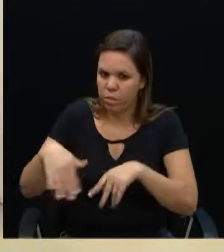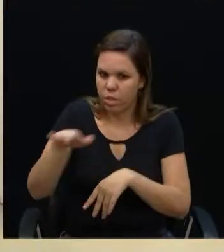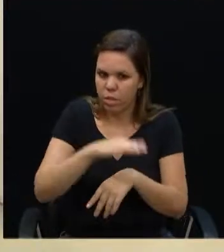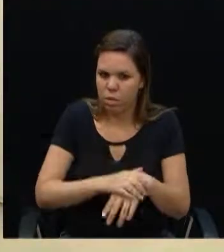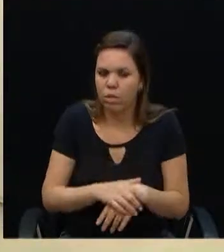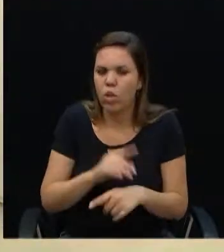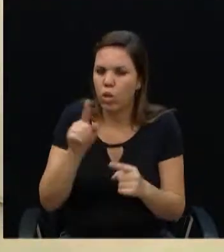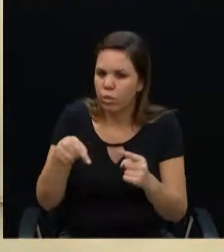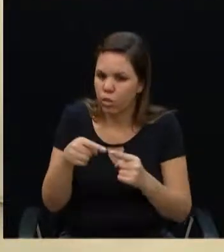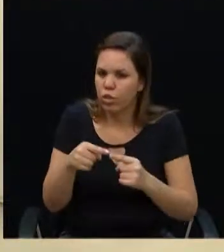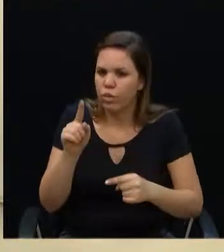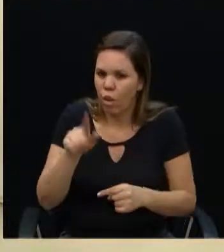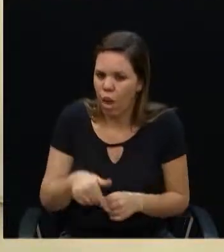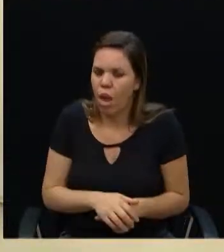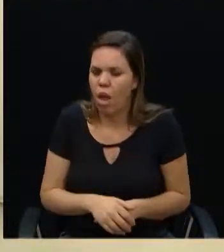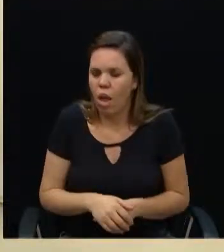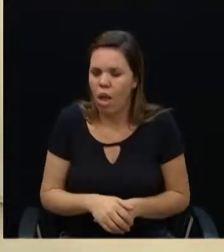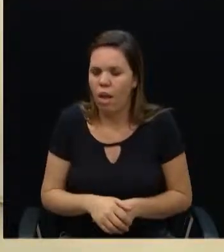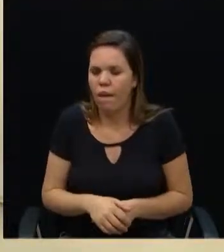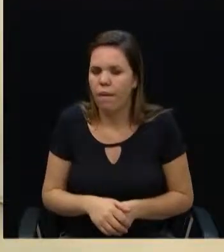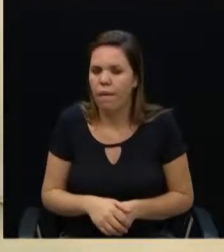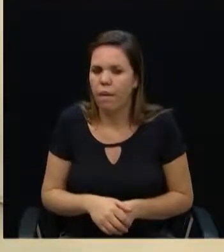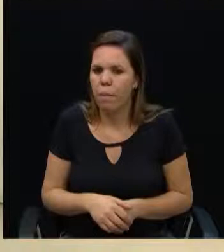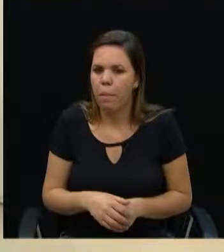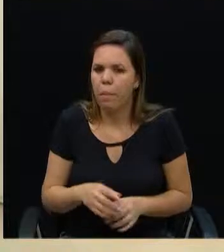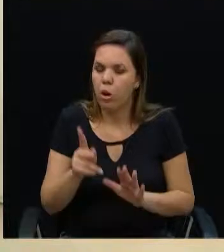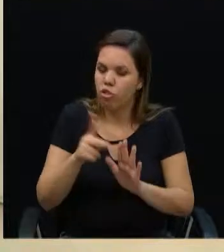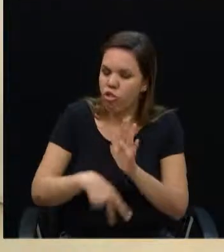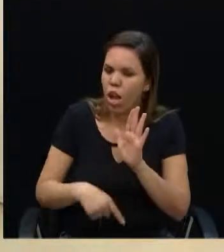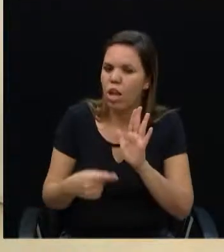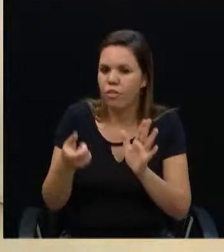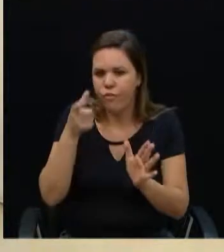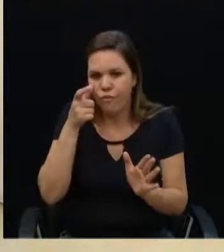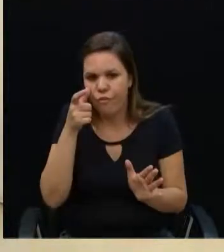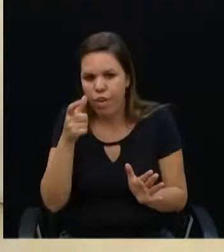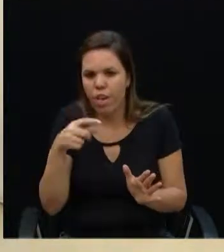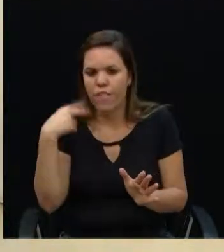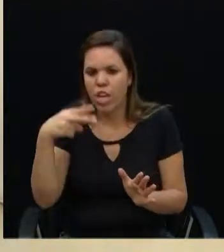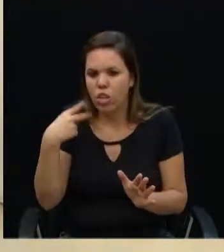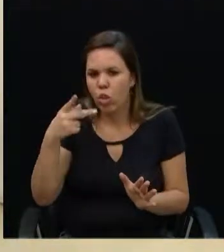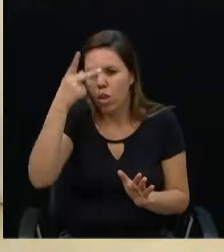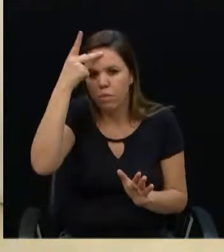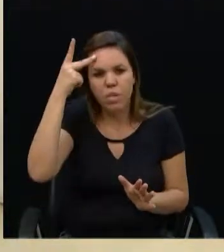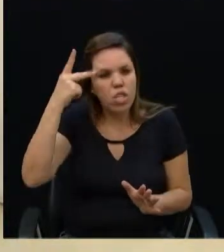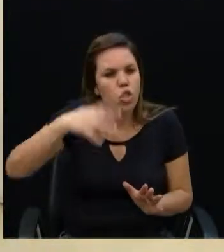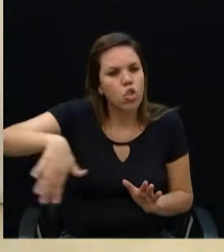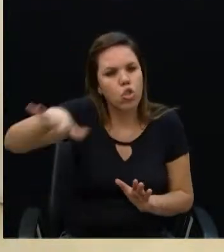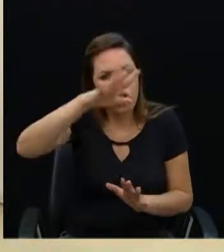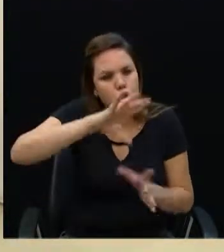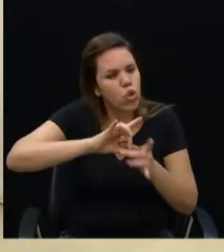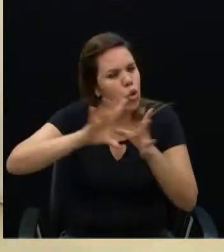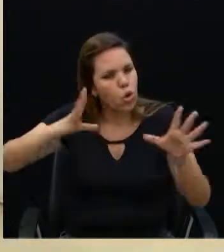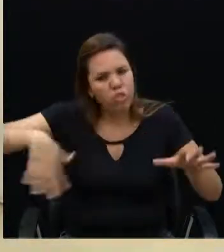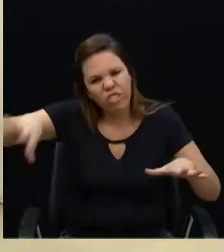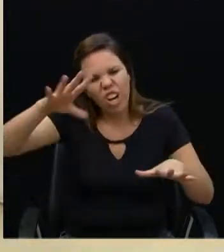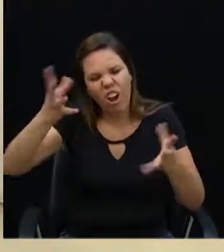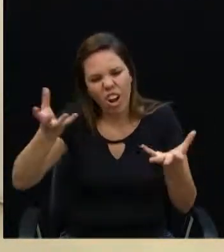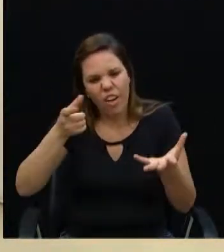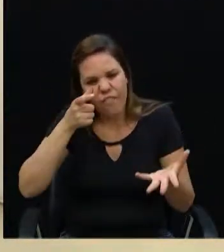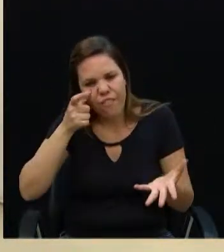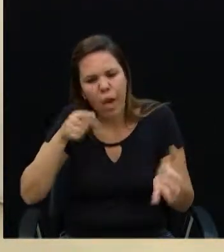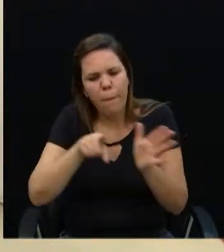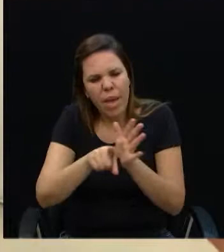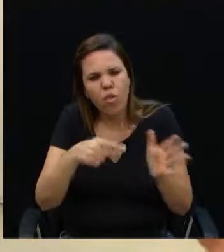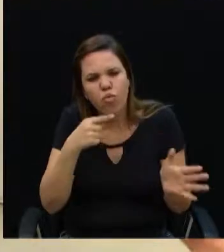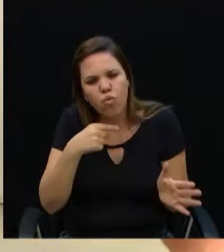objetivo da audiência pública é exatamente esse: apresentar o projeto, permitir com que as pessoas, os vereadores presentes, possam fazer seus questionamentos